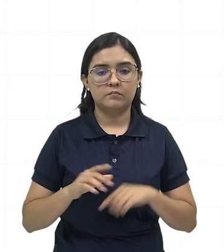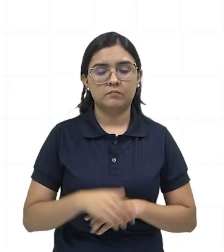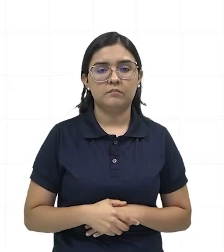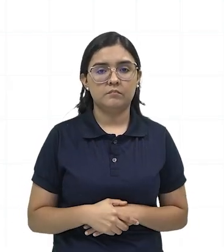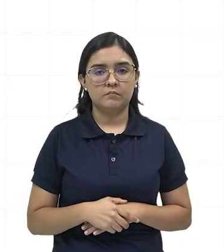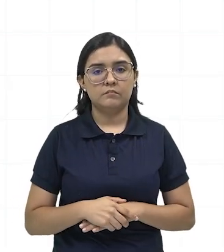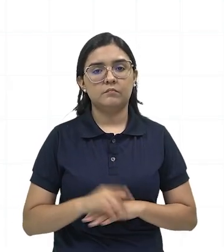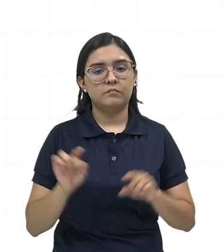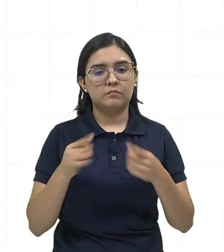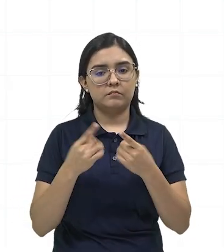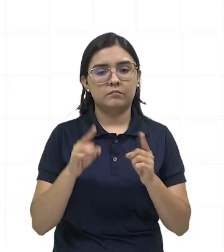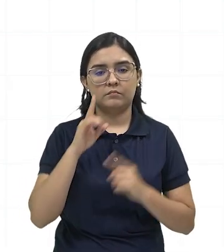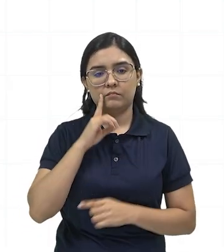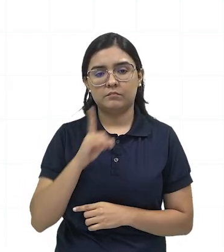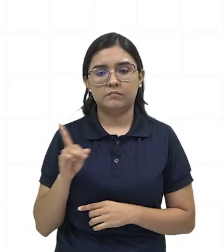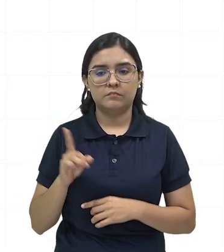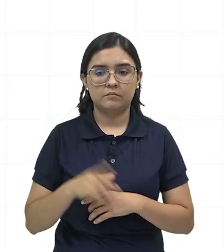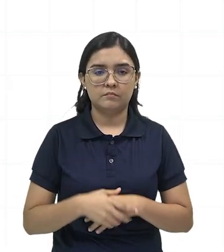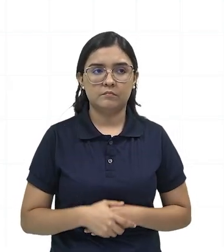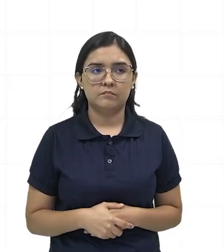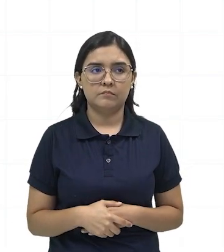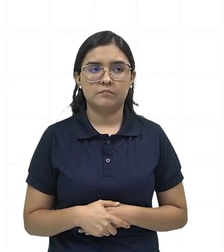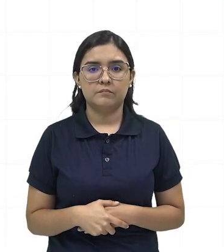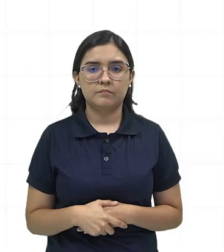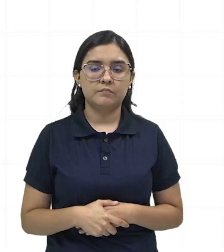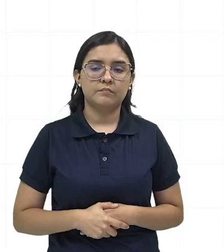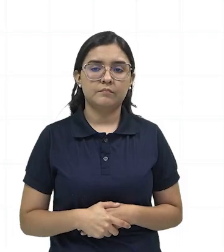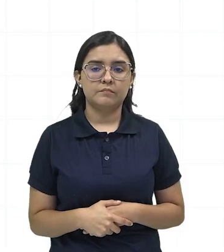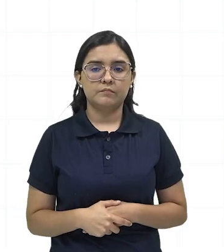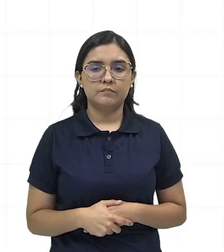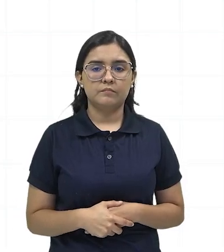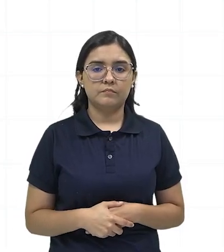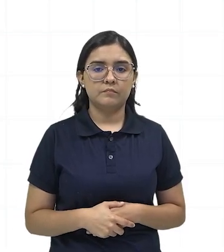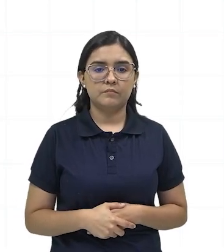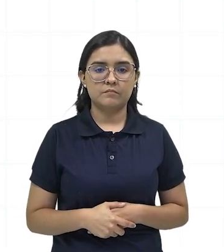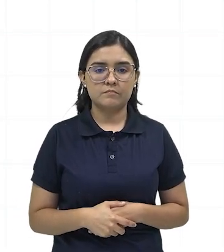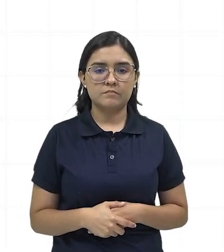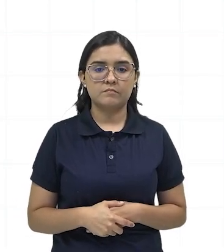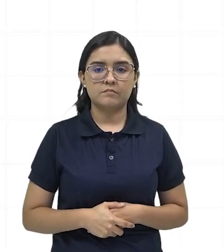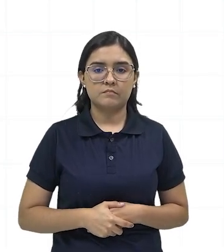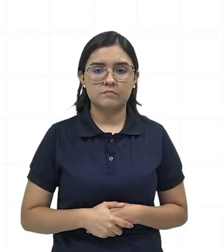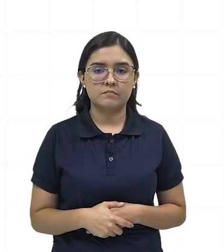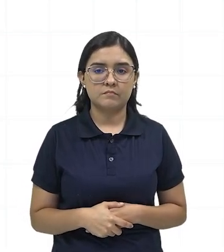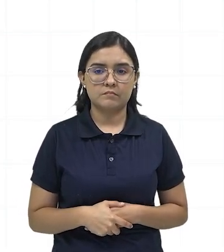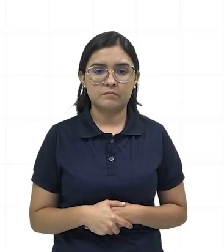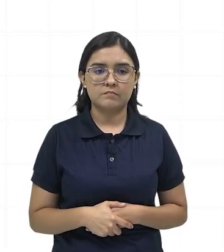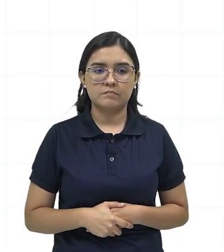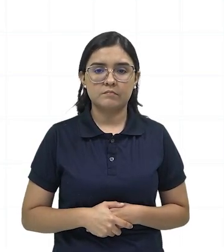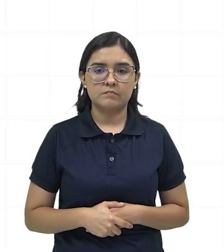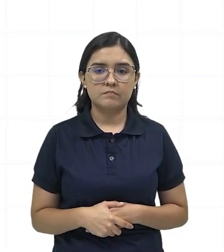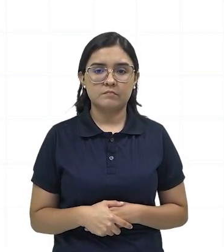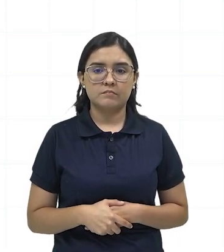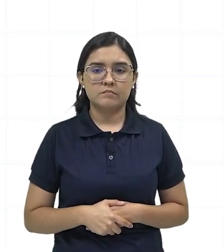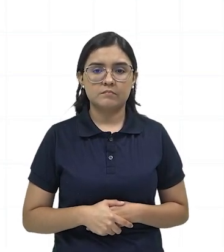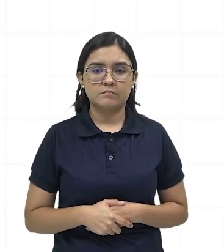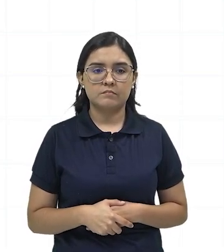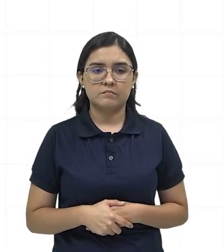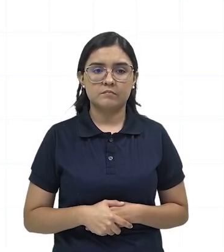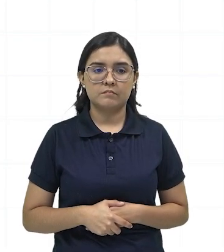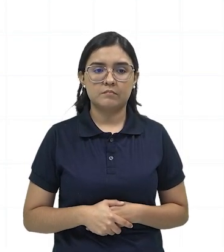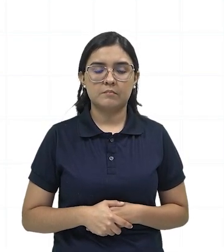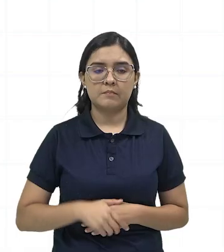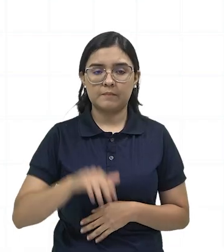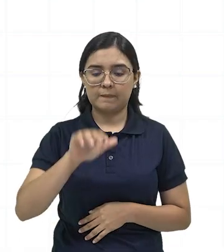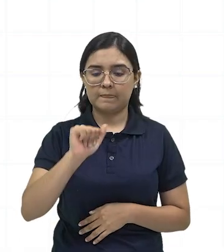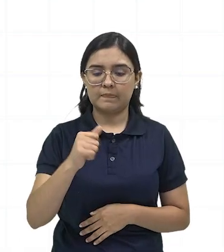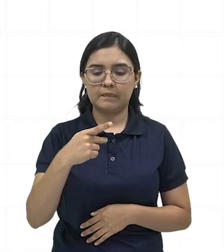Santos, né? Vocês muito bem viram aí os exemplos. E a apóstrofe, ela